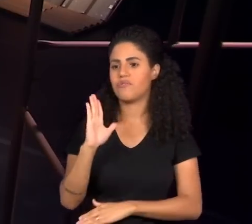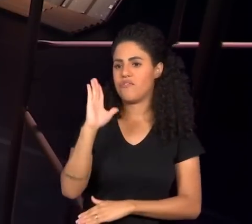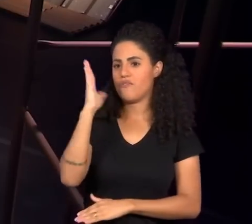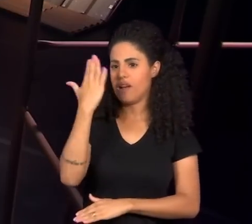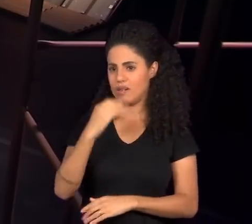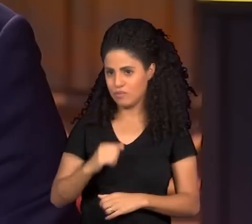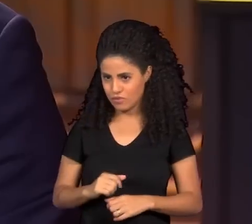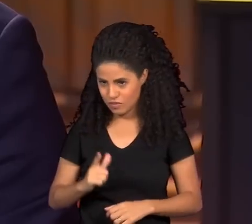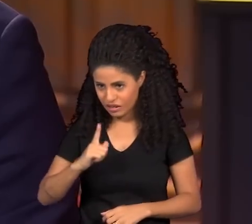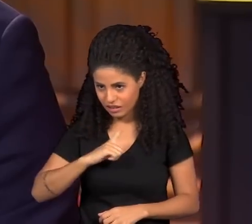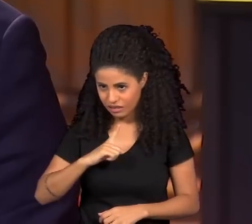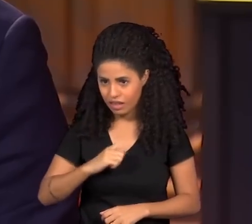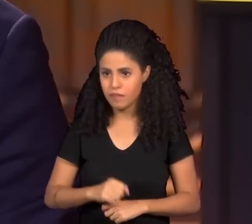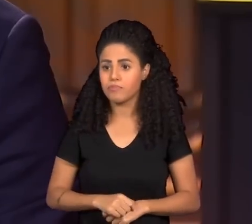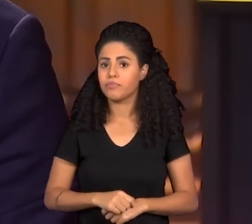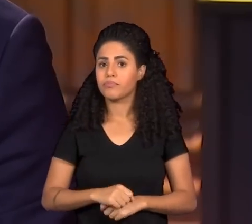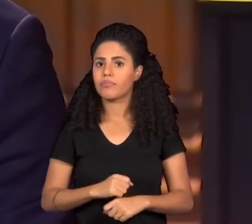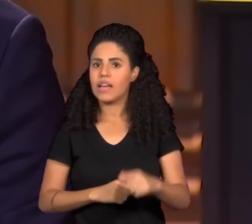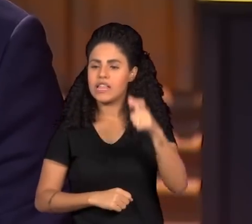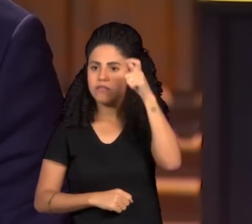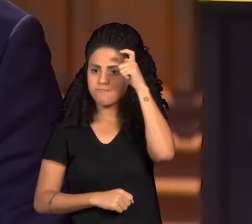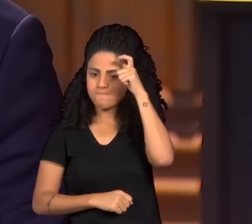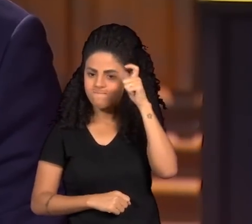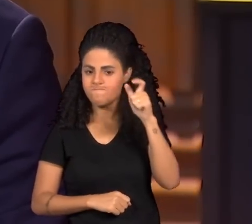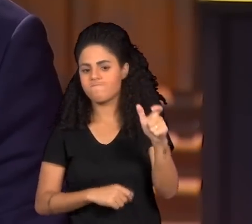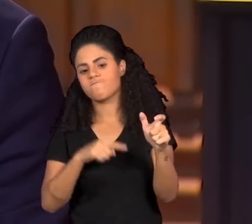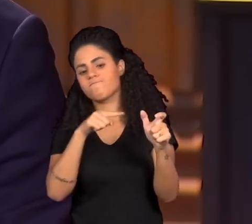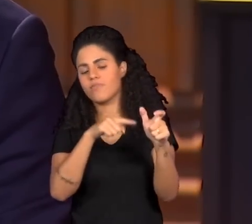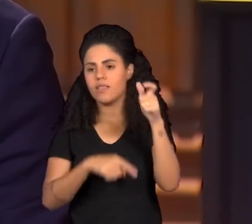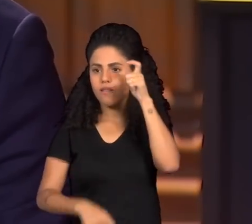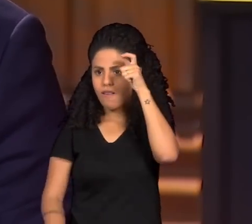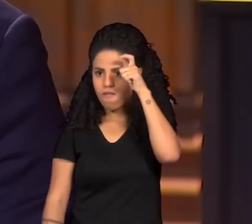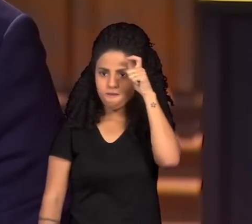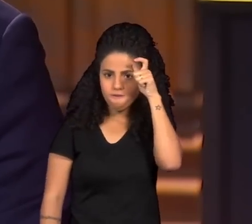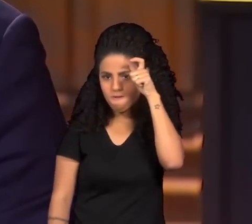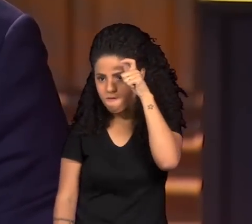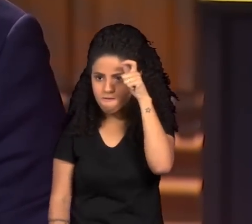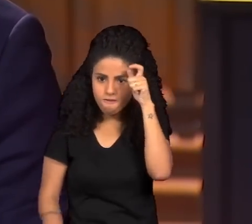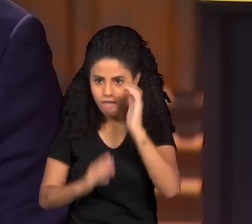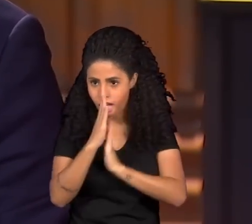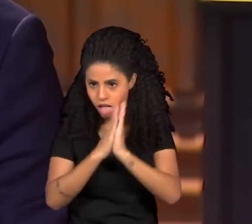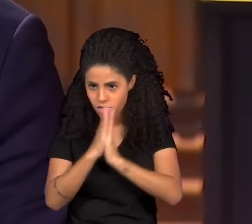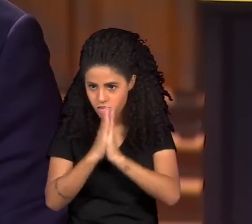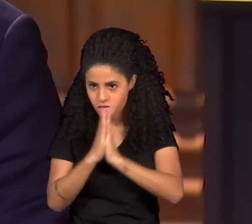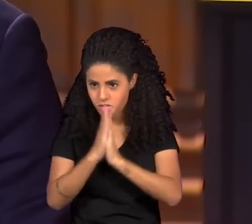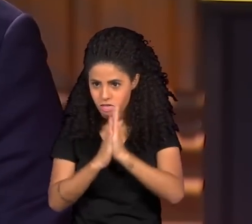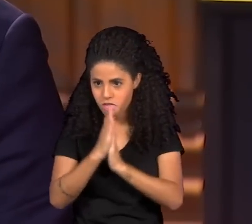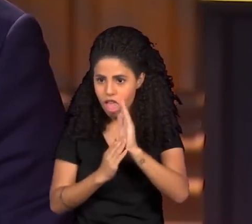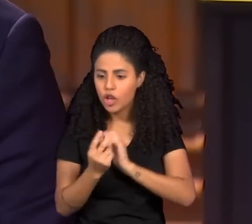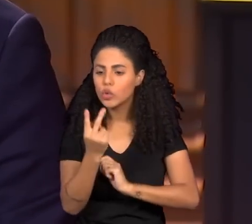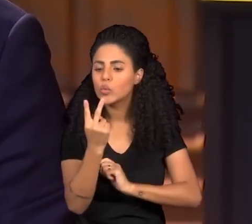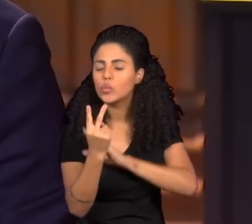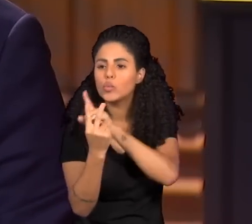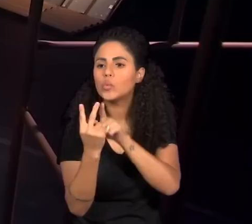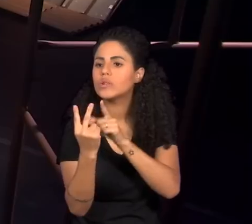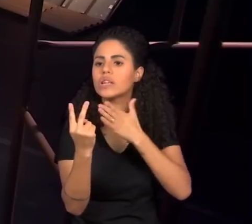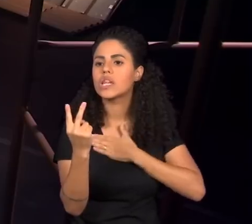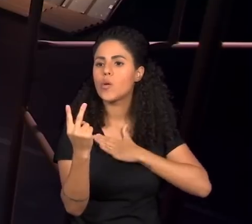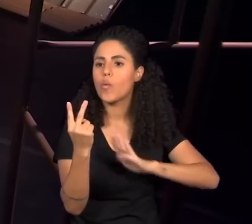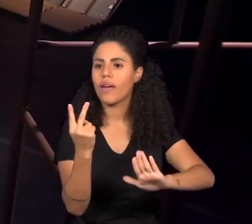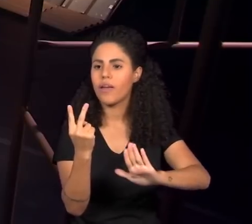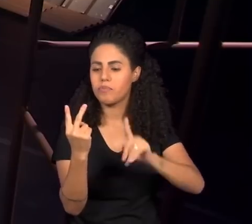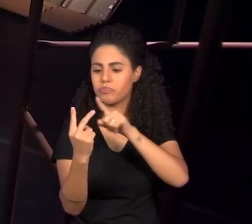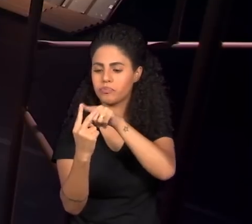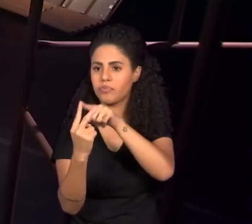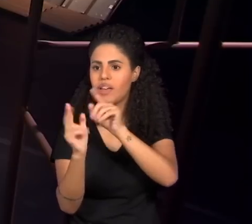muito forte do diabo, porque o diabo tem duas instituições que ele não gosta, E ele quer destruir